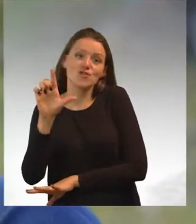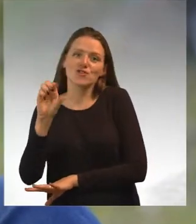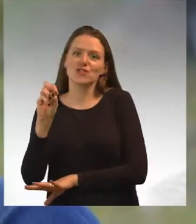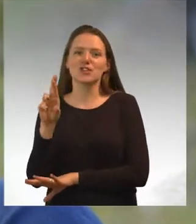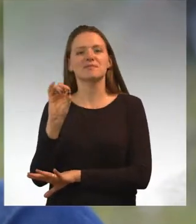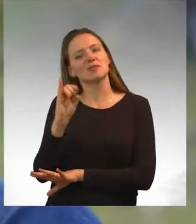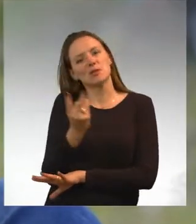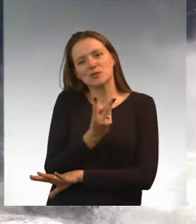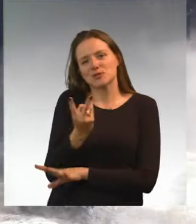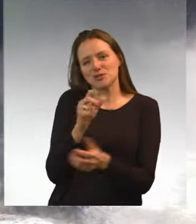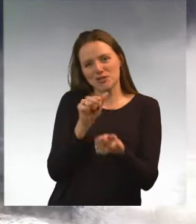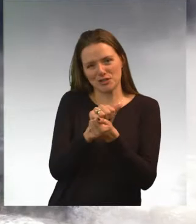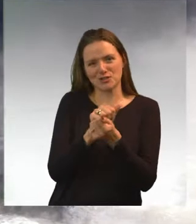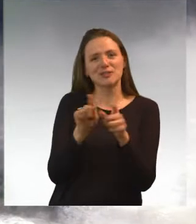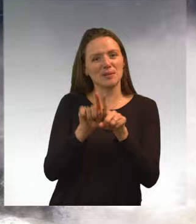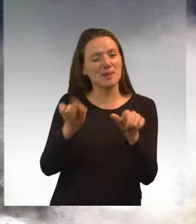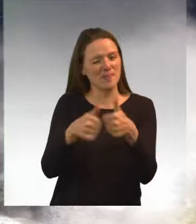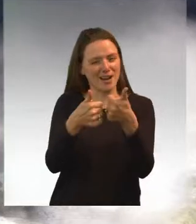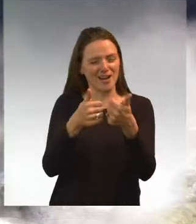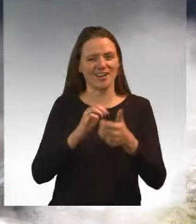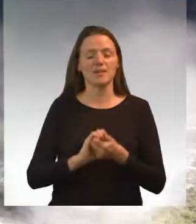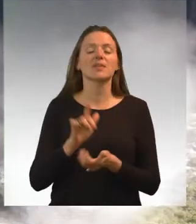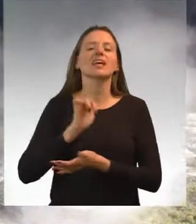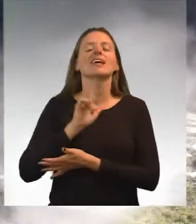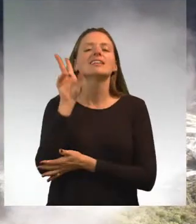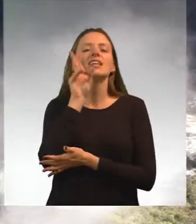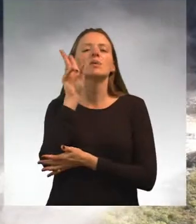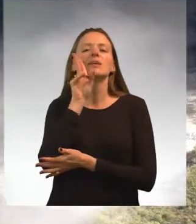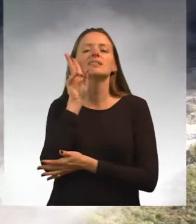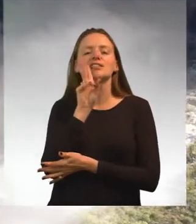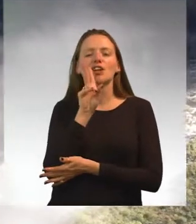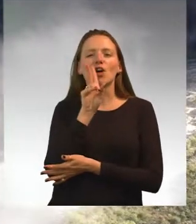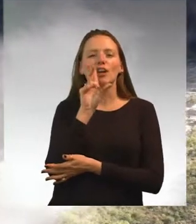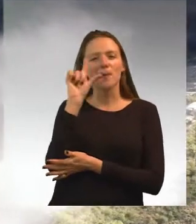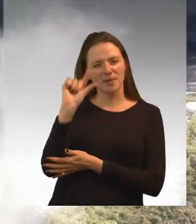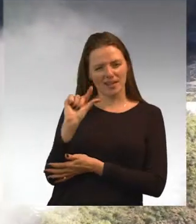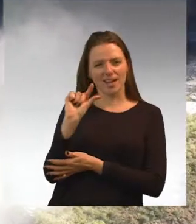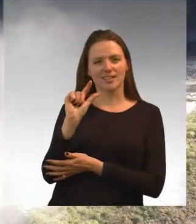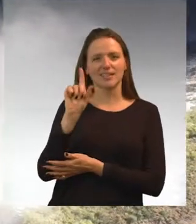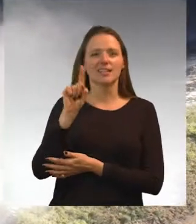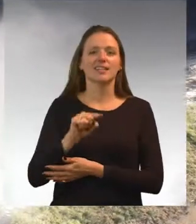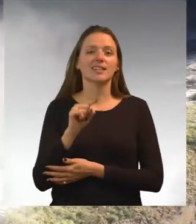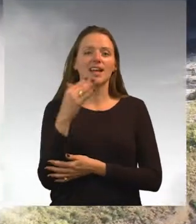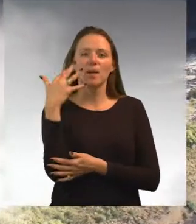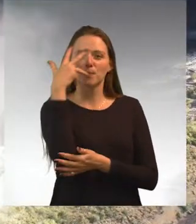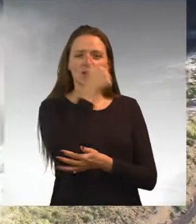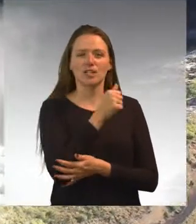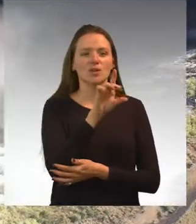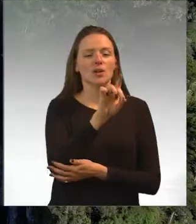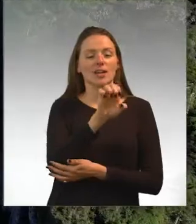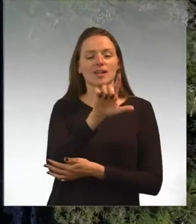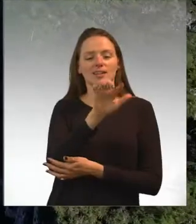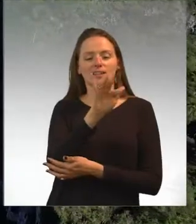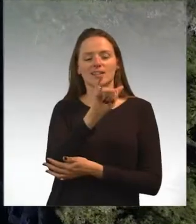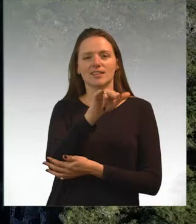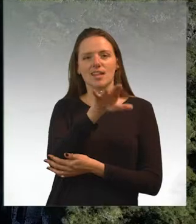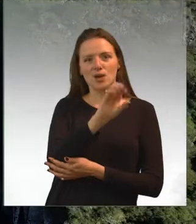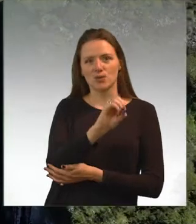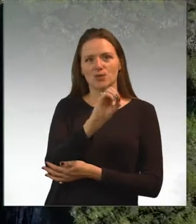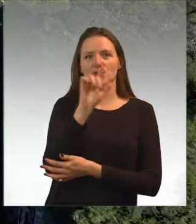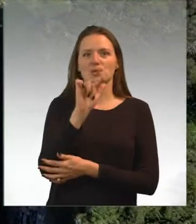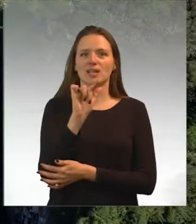né? Tem uma esporinha que é pequenininha, linda, e tem o delfino, que é deslumbrante, que é maior, dá